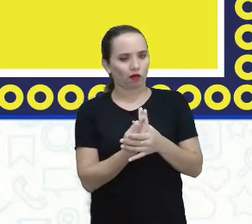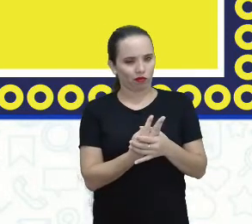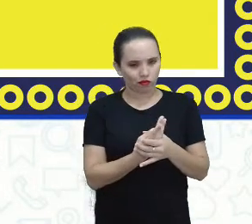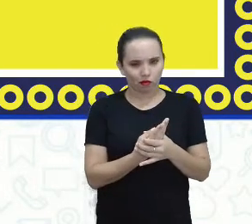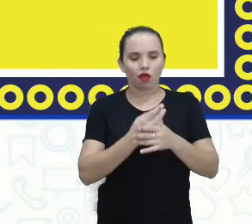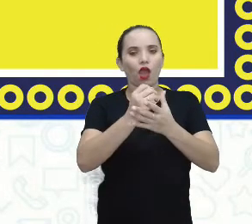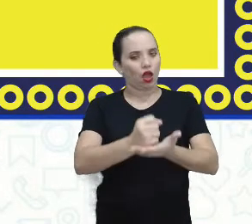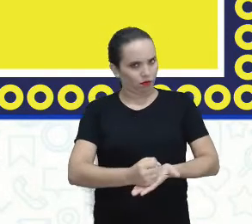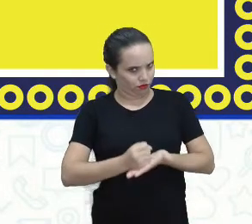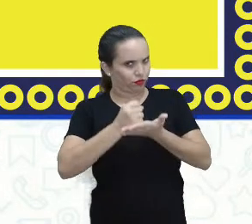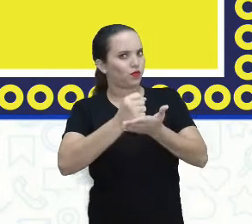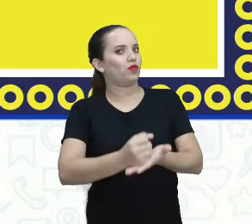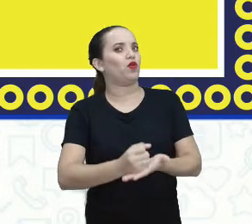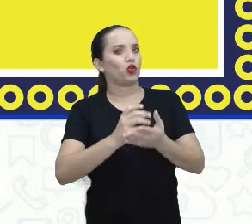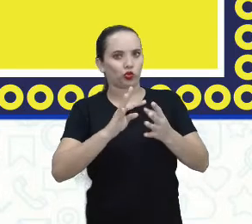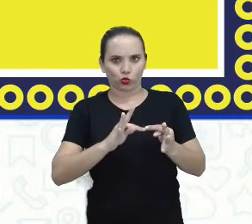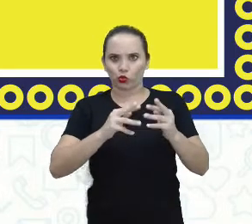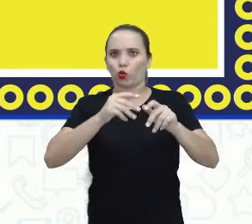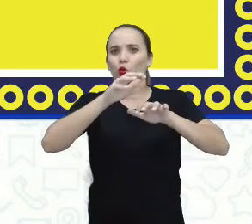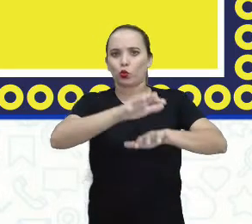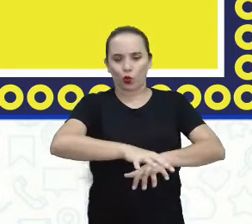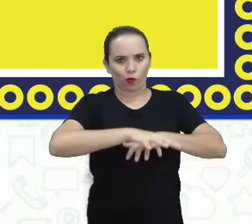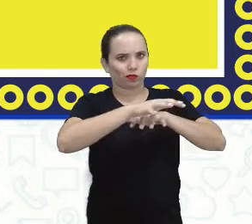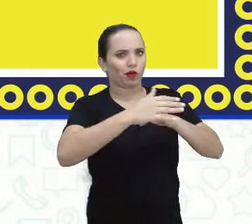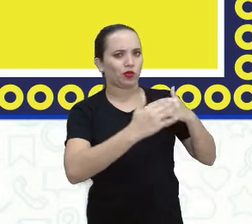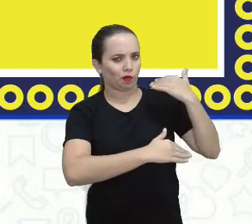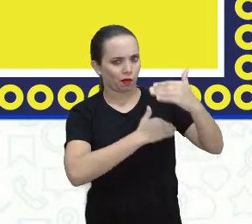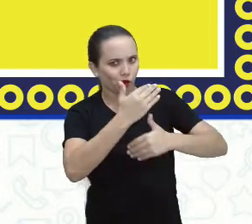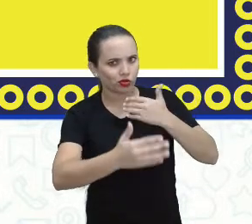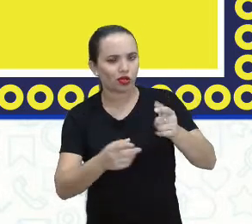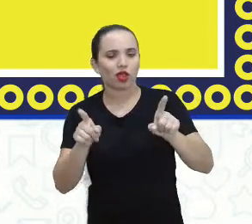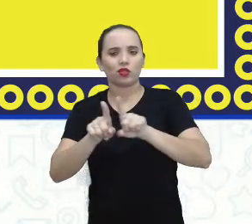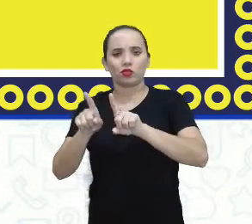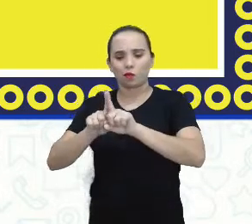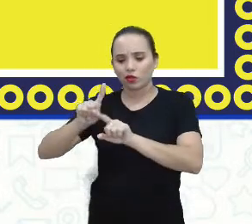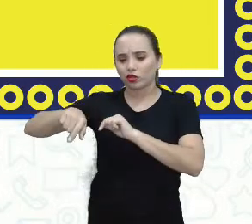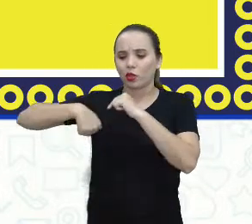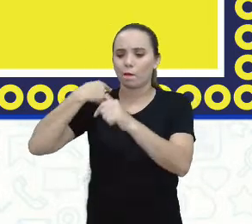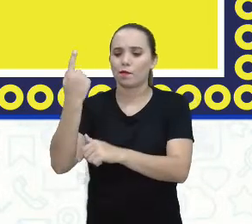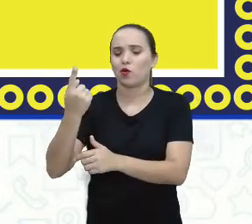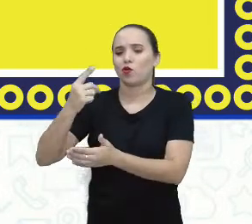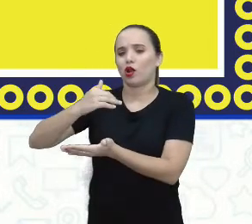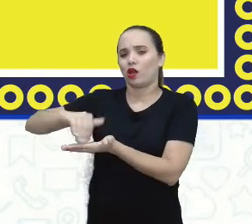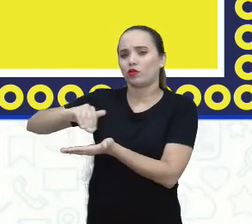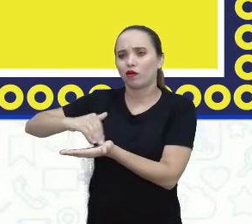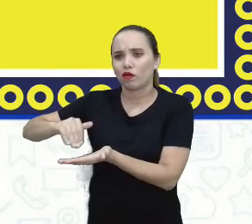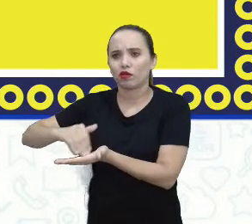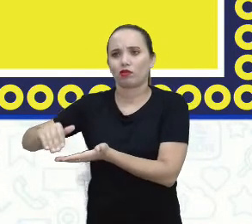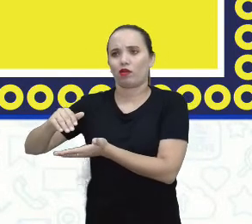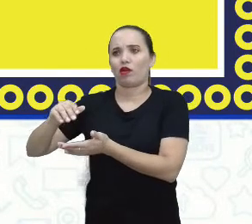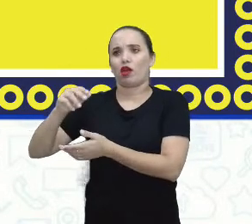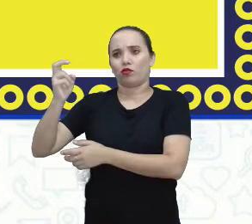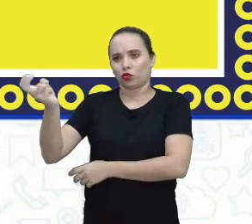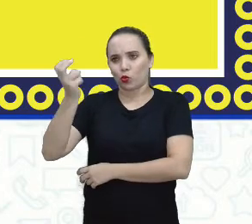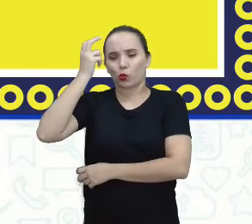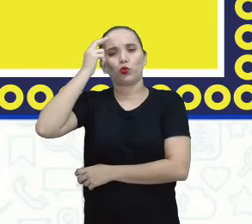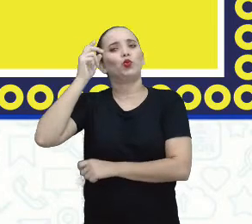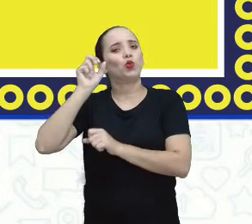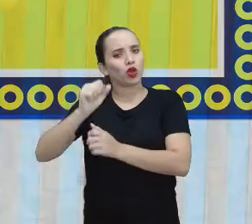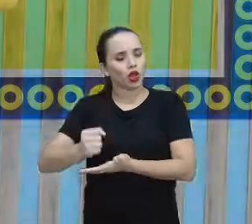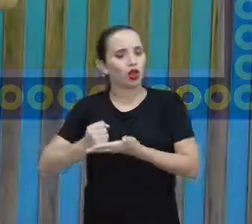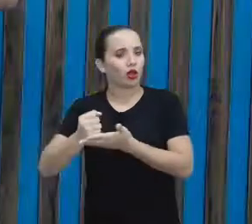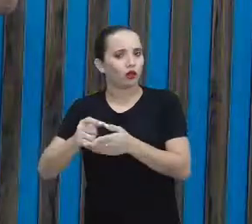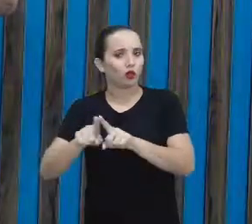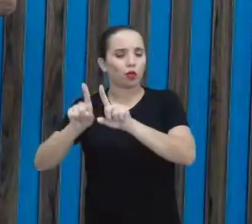processo do movimento armorial. Mais tarde, ele, como secretário de Cultura, também pôde ajudar a fomentar projetos e